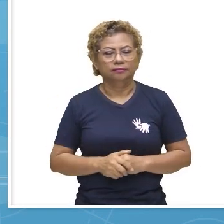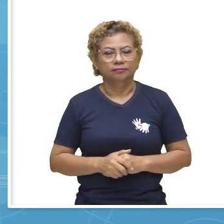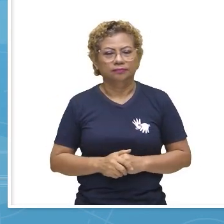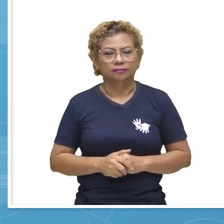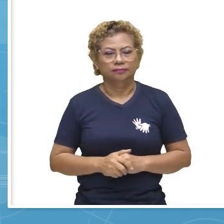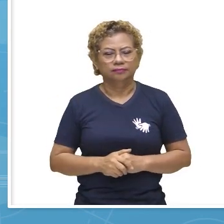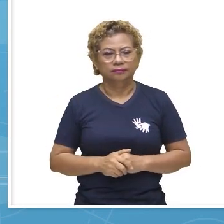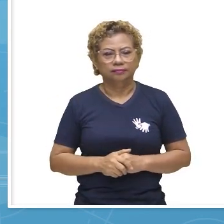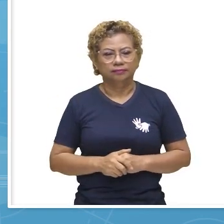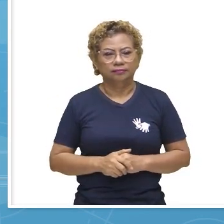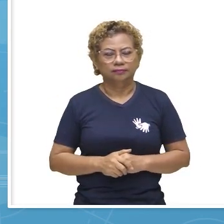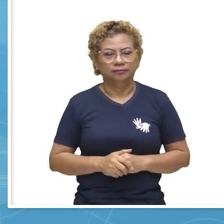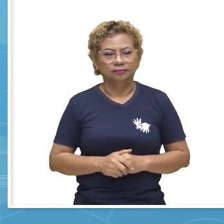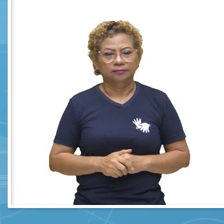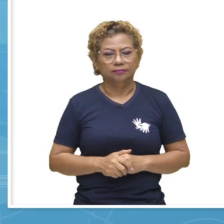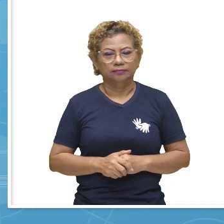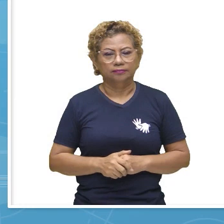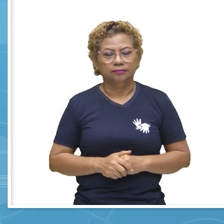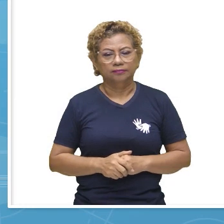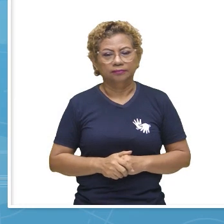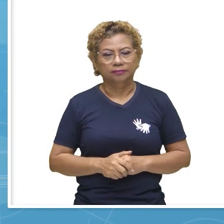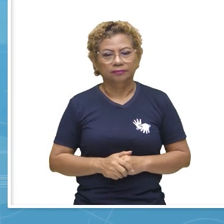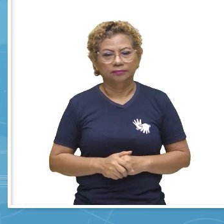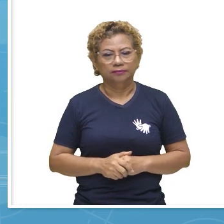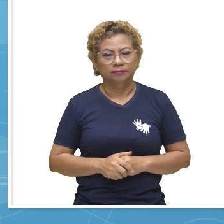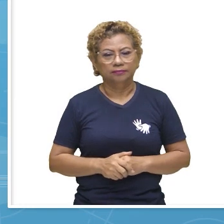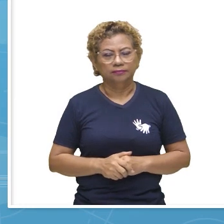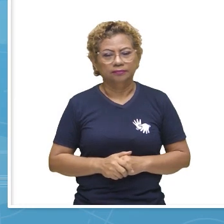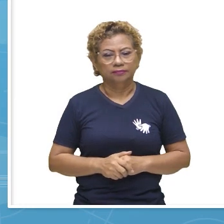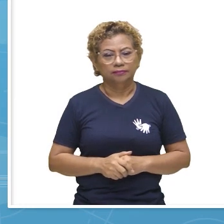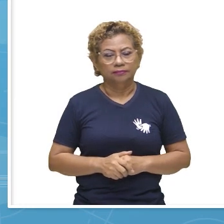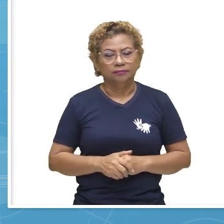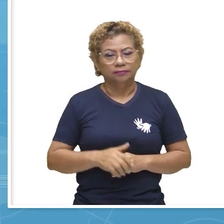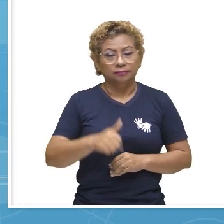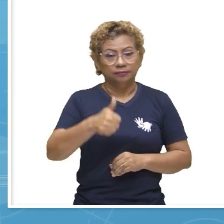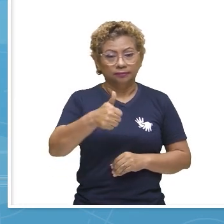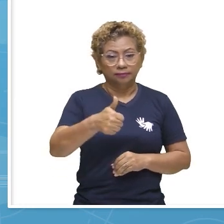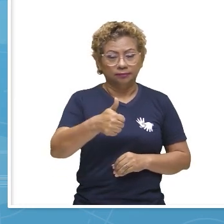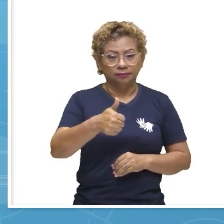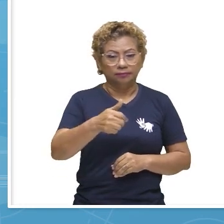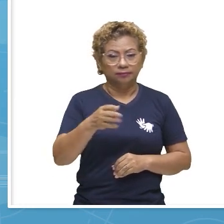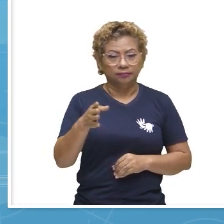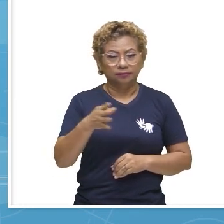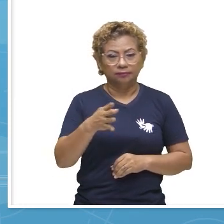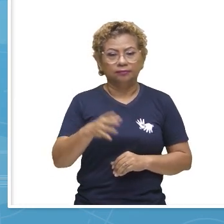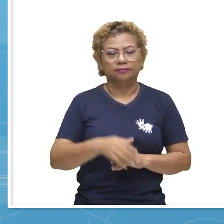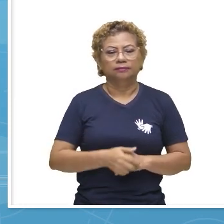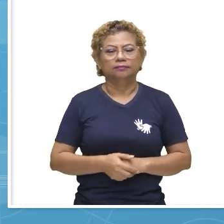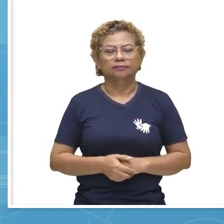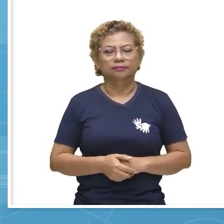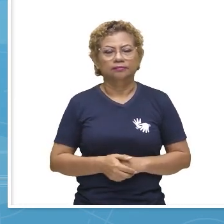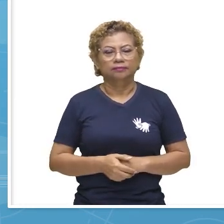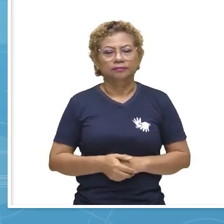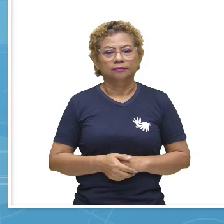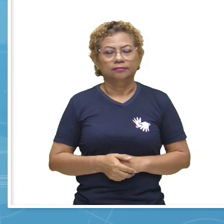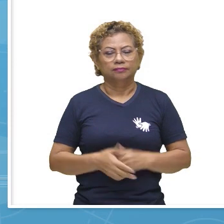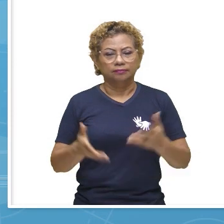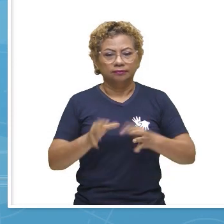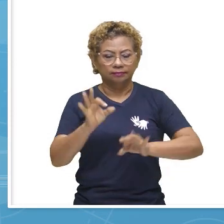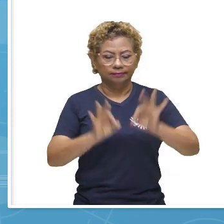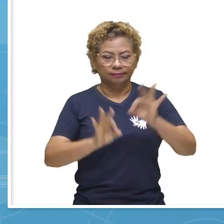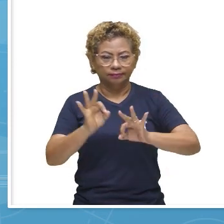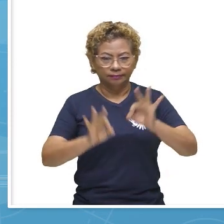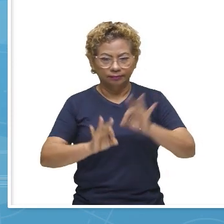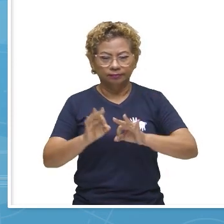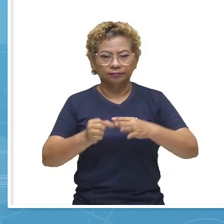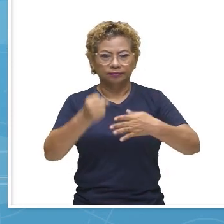menos 4AC e você vai achar um delta de 144. E aí, aplicando na fórmula